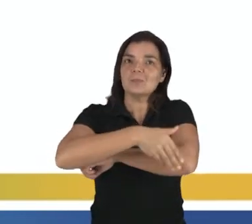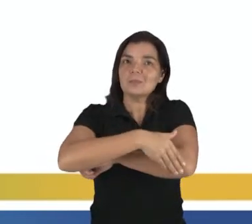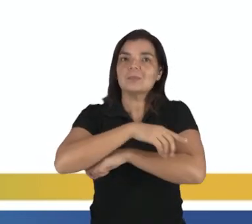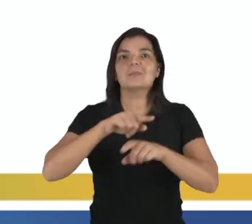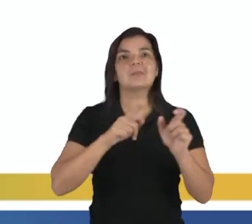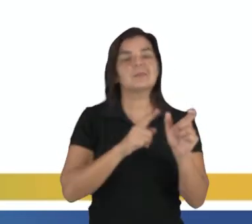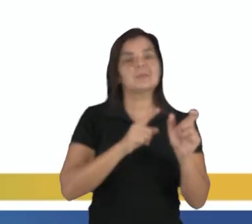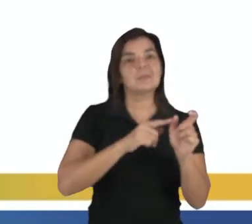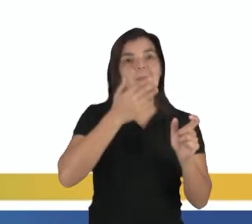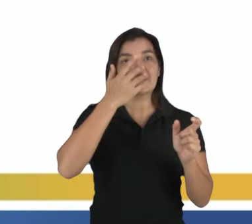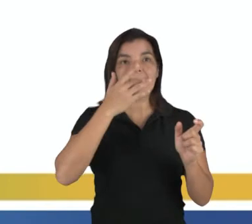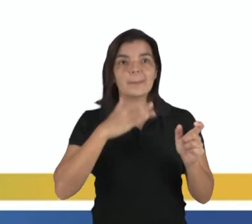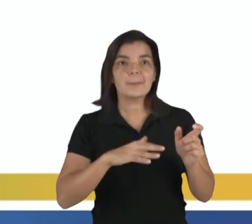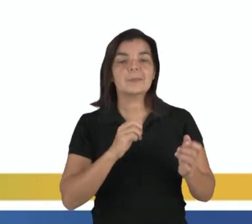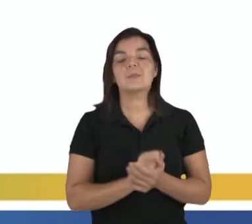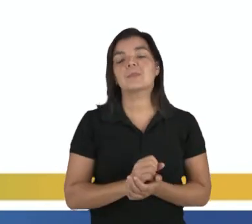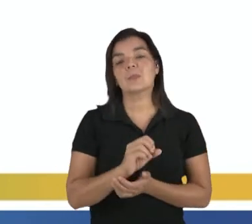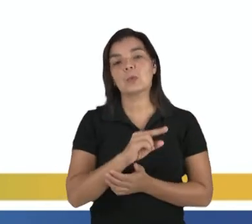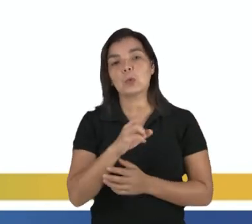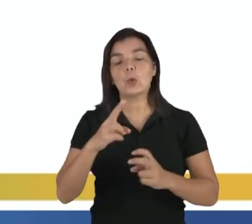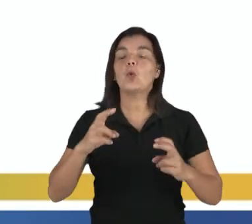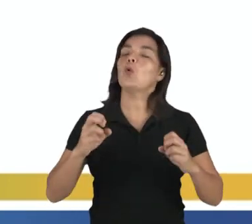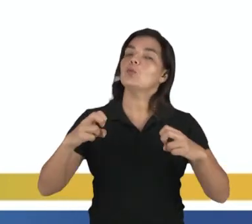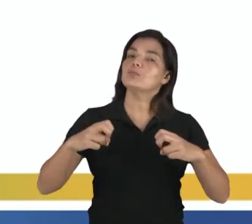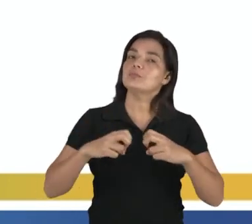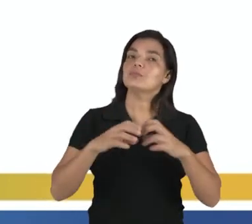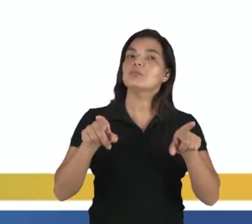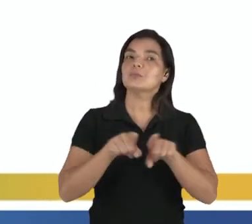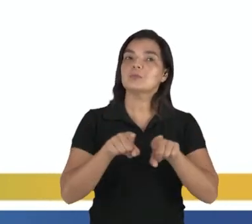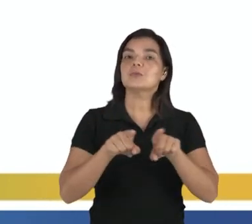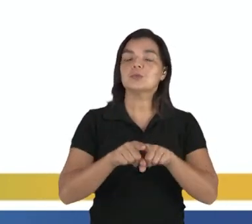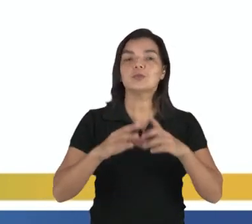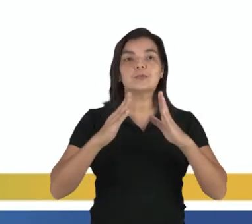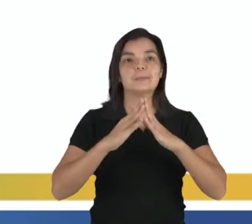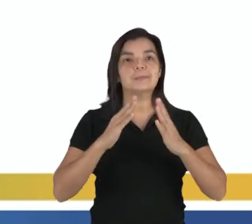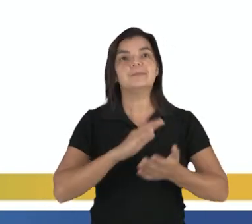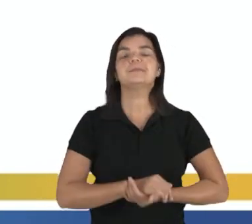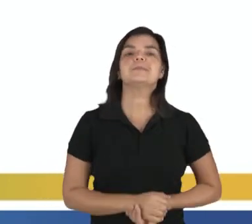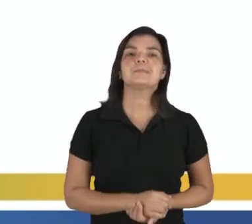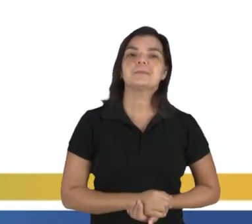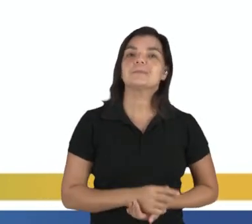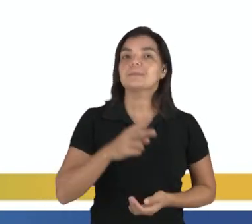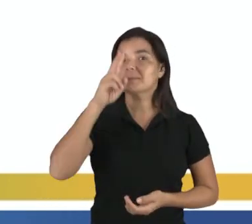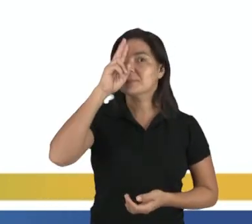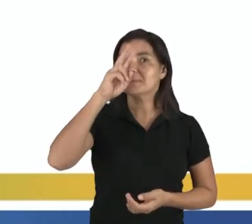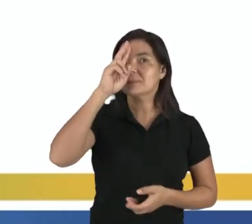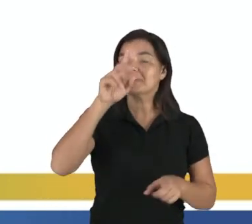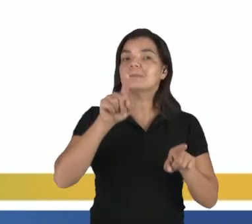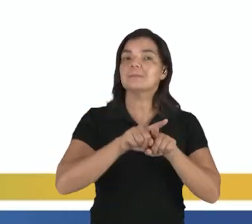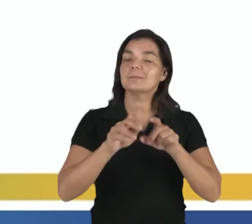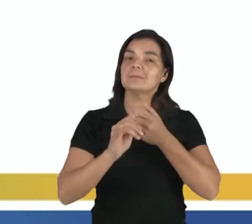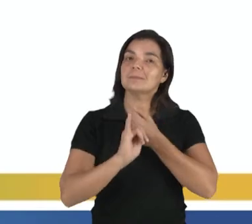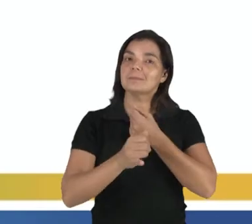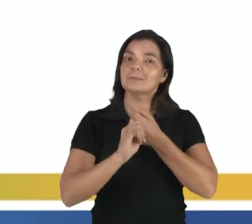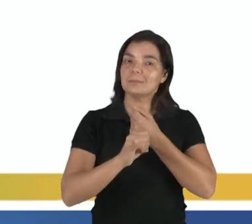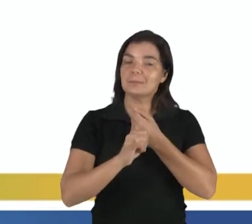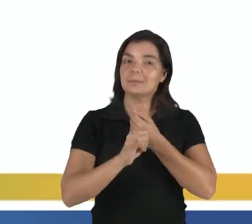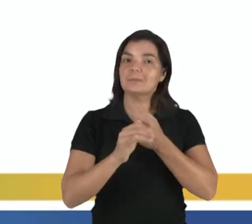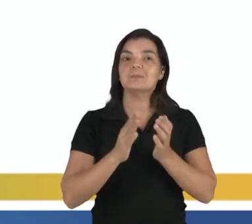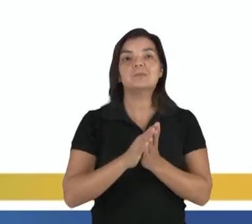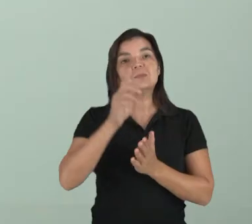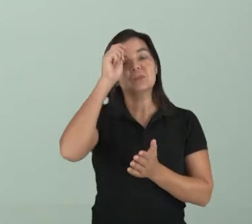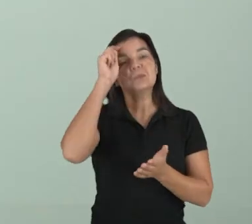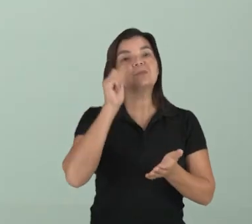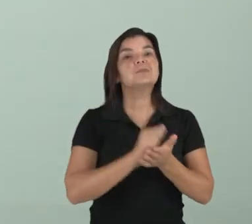de esquina, quer nas palavras de uma criança ou num acidente doméstico. Lembrando que uma crônica, como o próprio